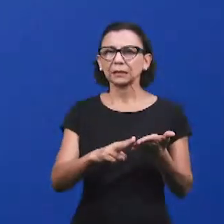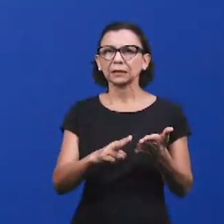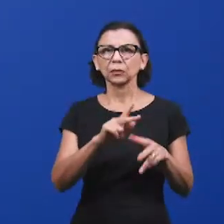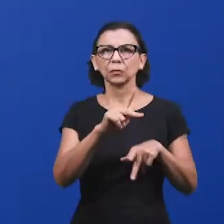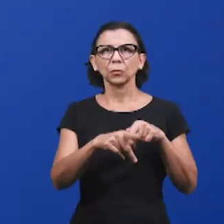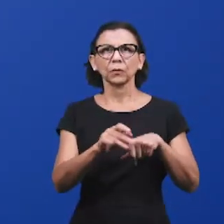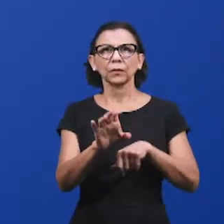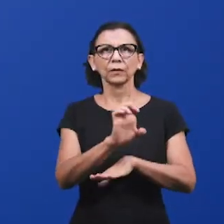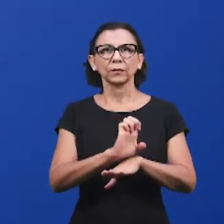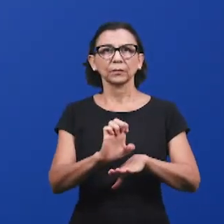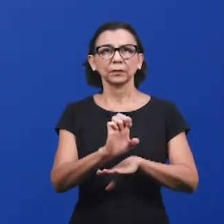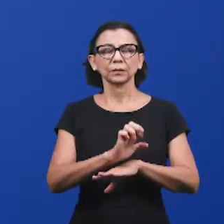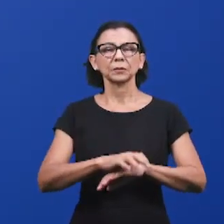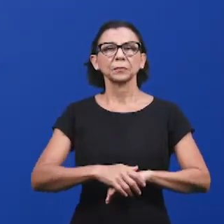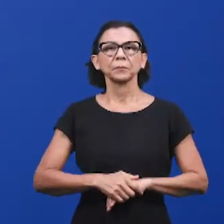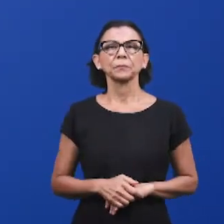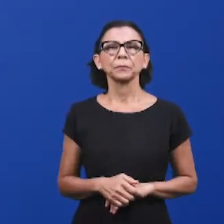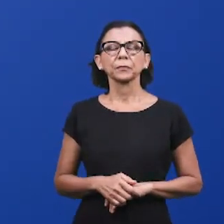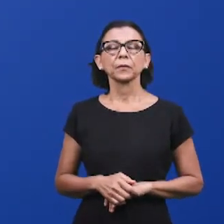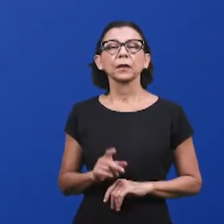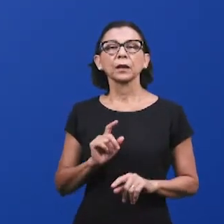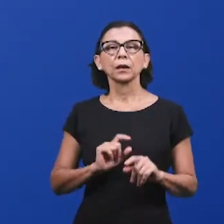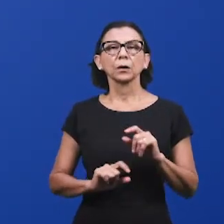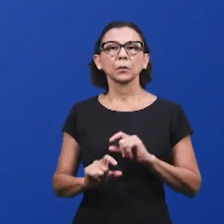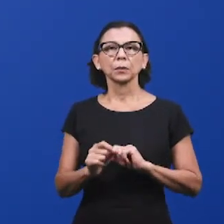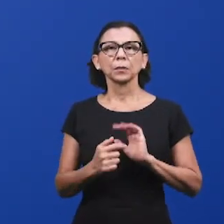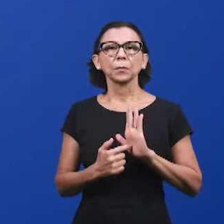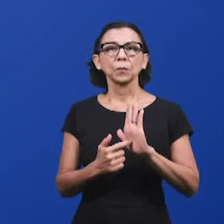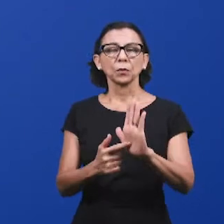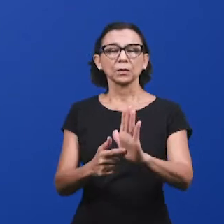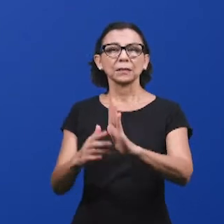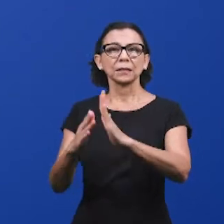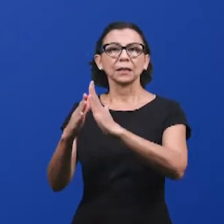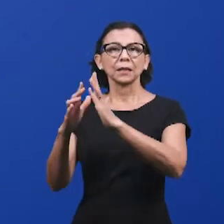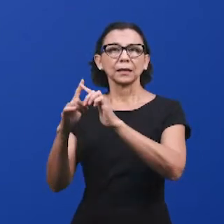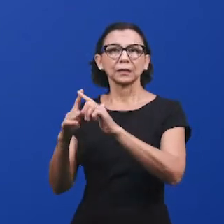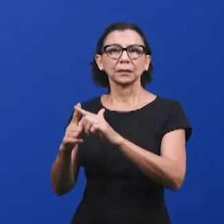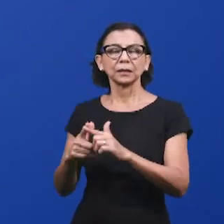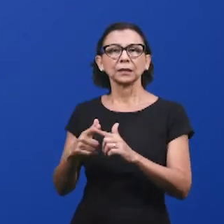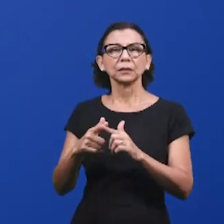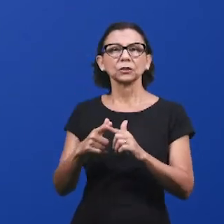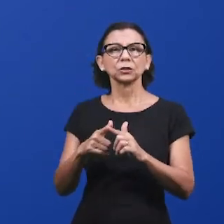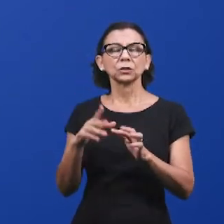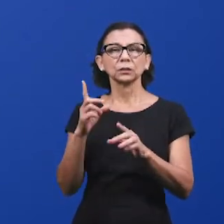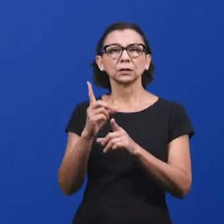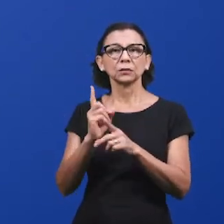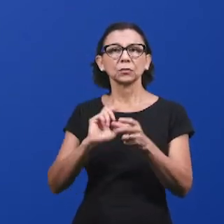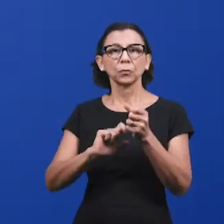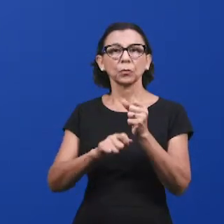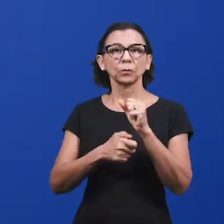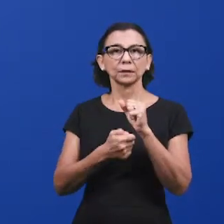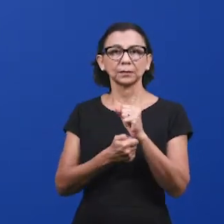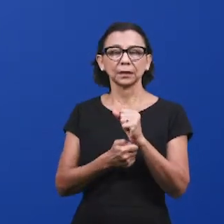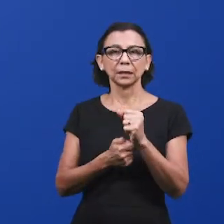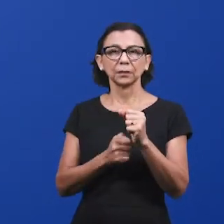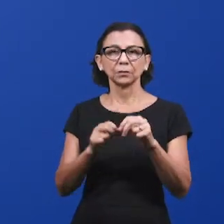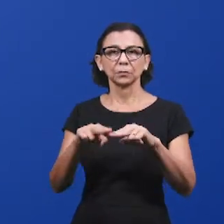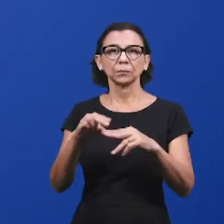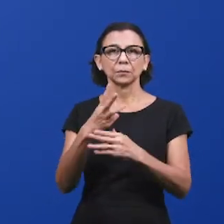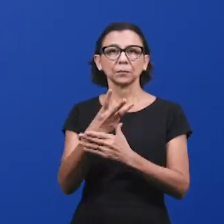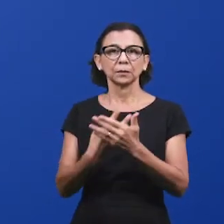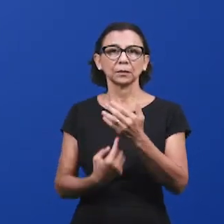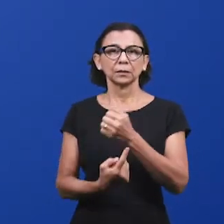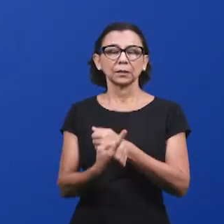O motivo era mostrar à igreja, né, que a igreja alcançará os mistérios de Deus através da Trindade, do Pai, do Filho e do